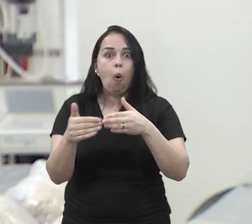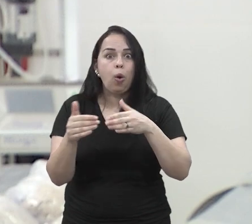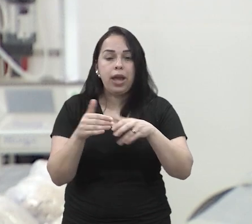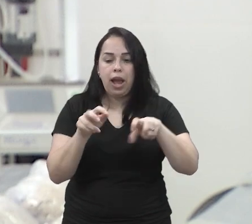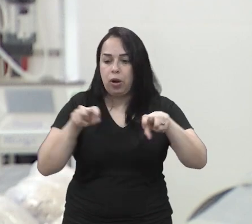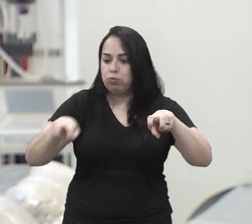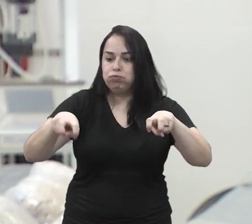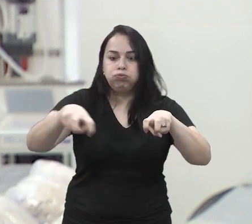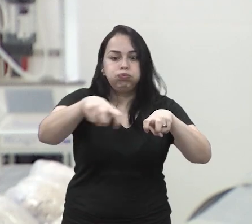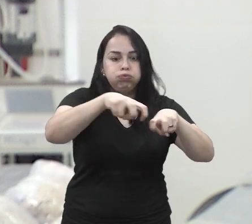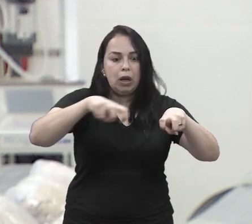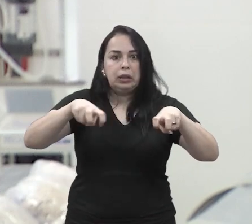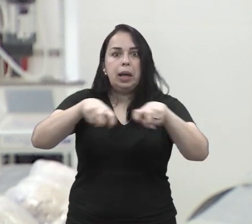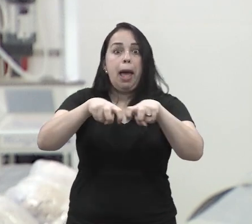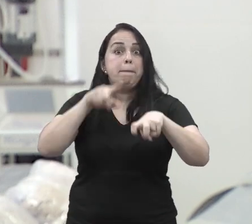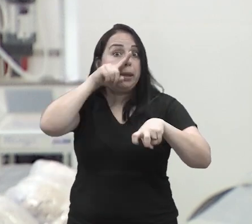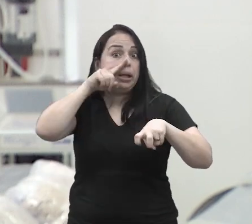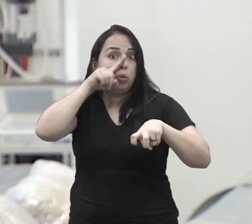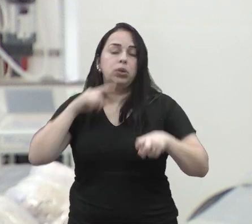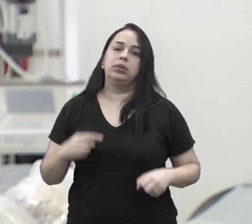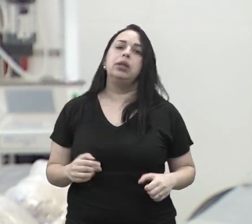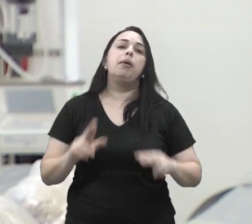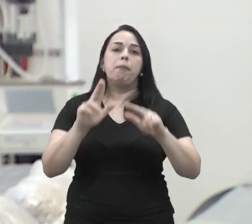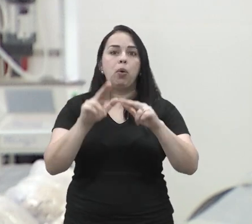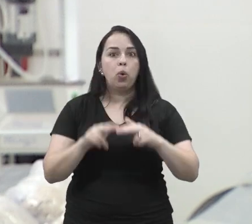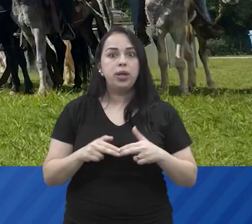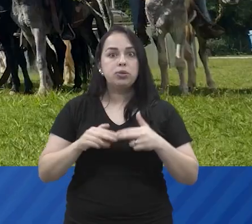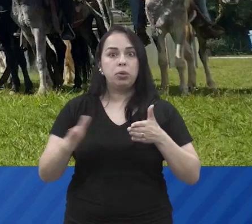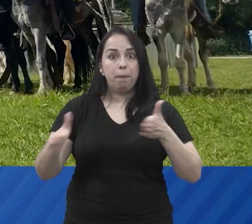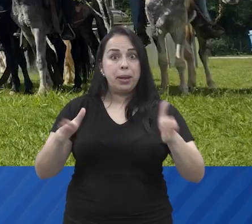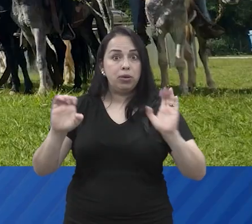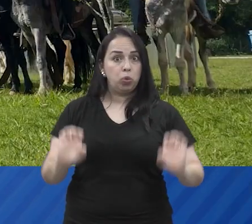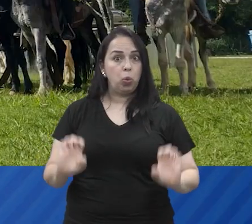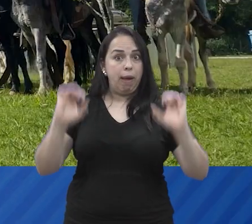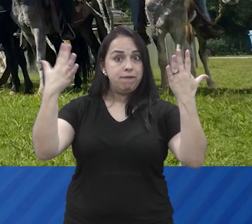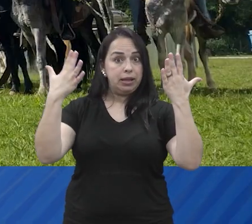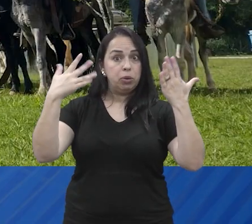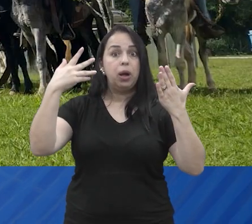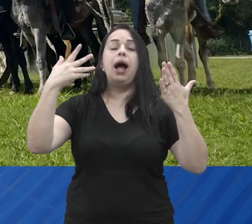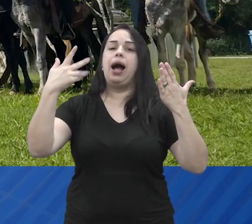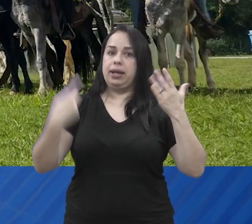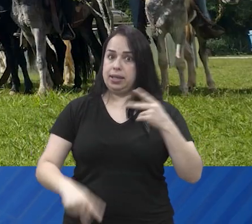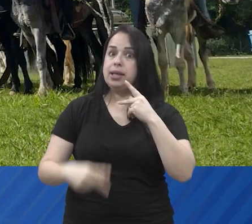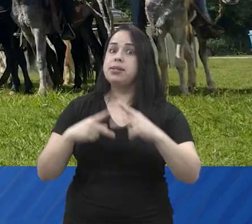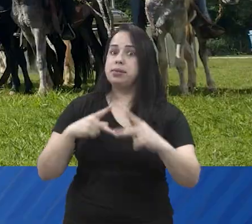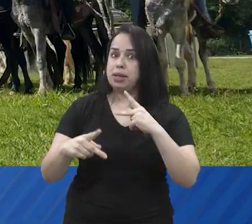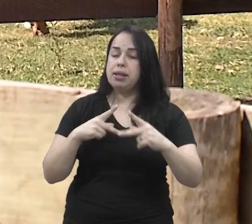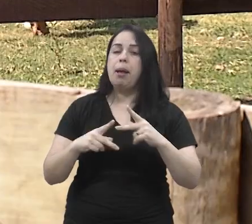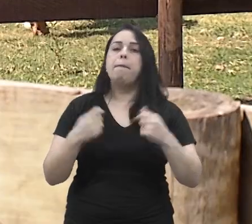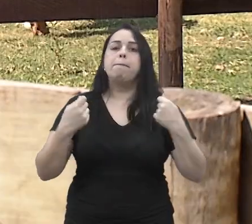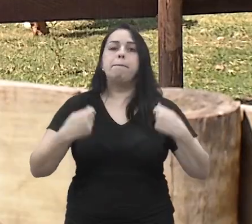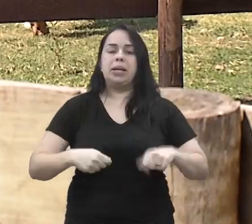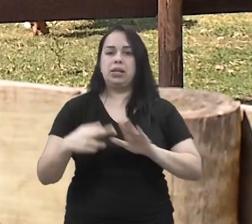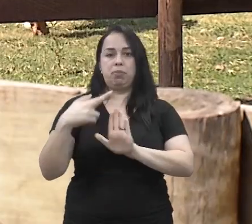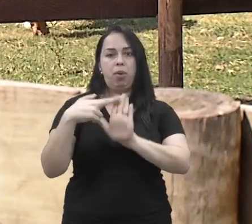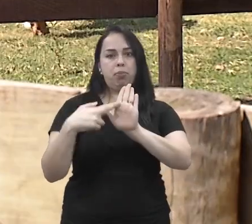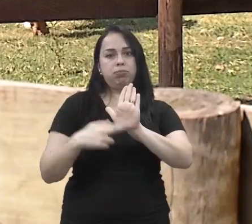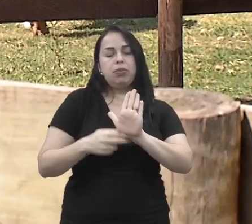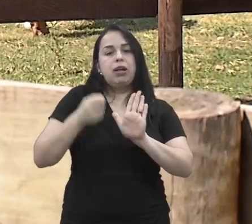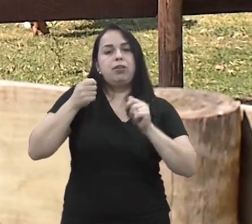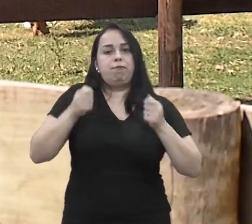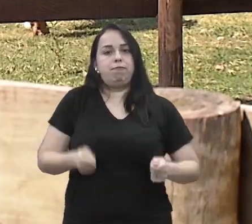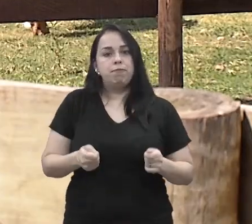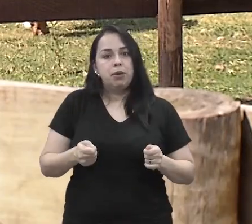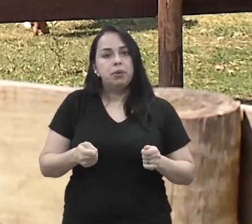ou seja, qualquer aglomeração se torna muito perigosa. Agora, os eventos com cavalos realizados em São José dos